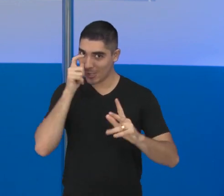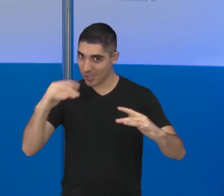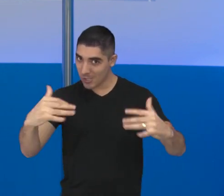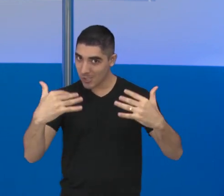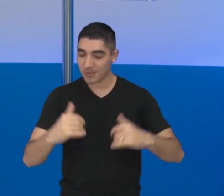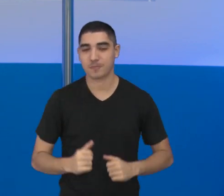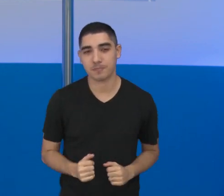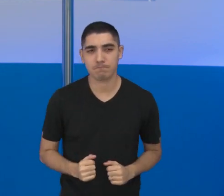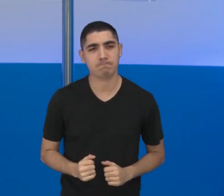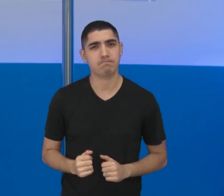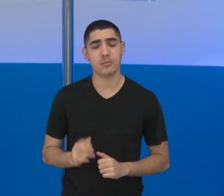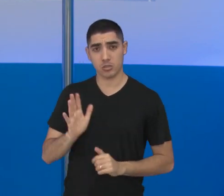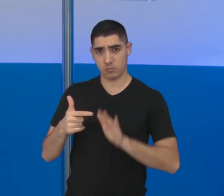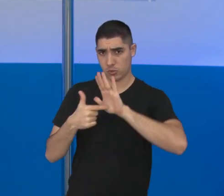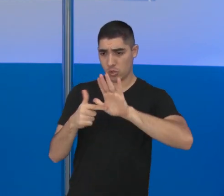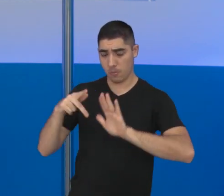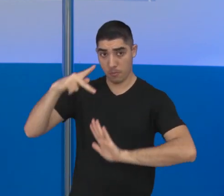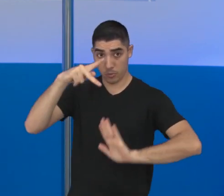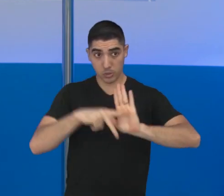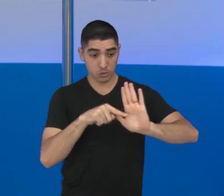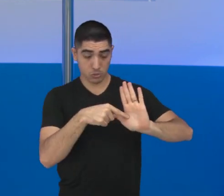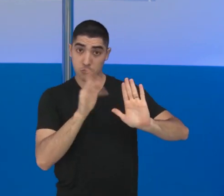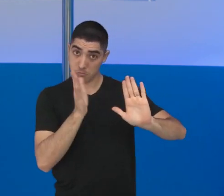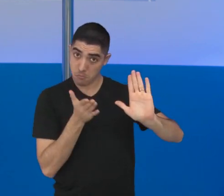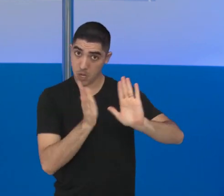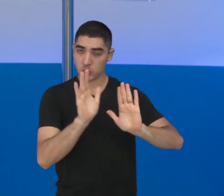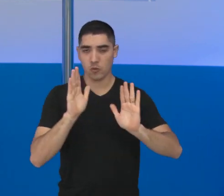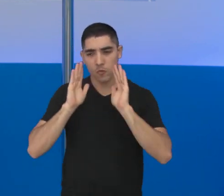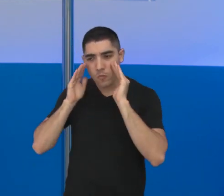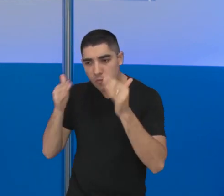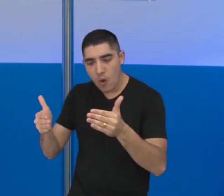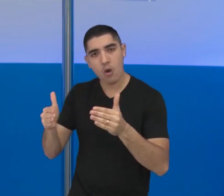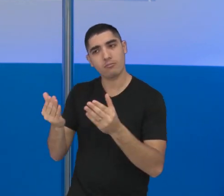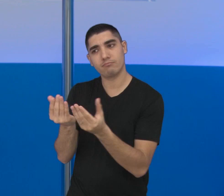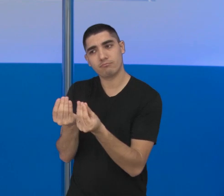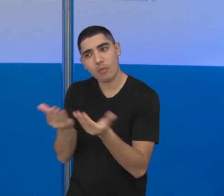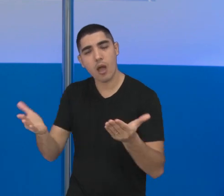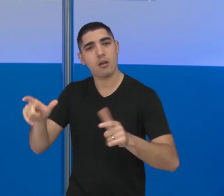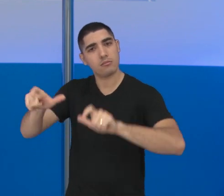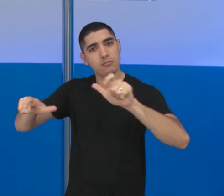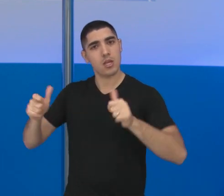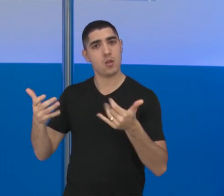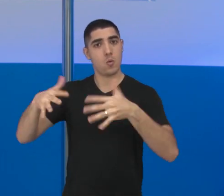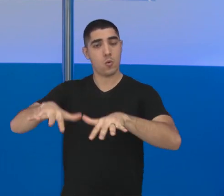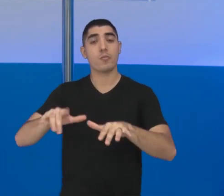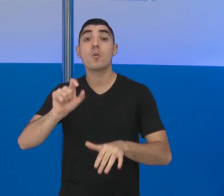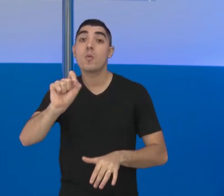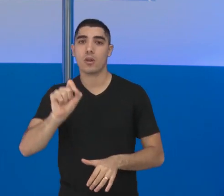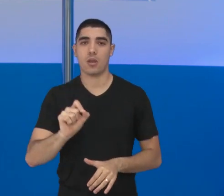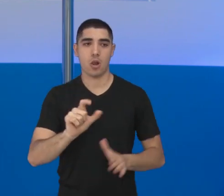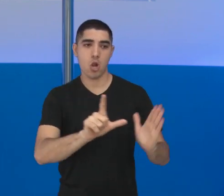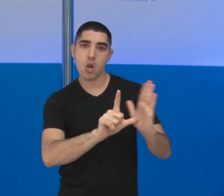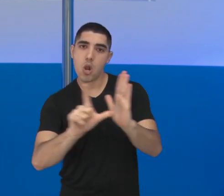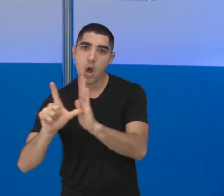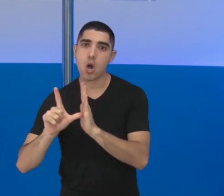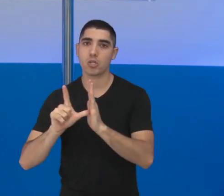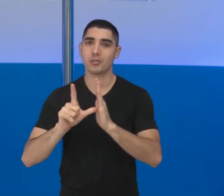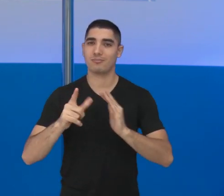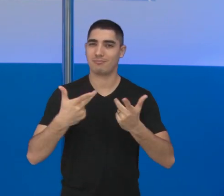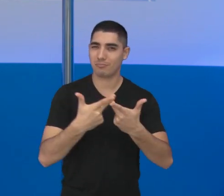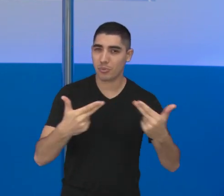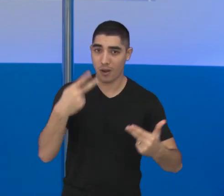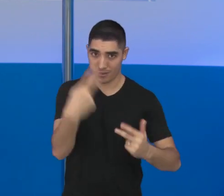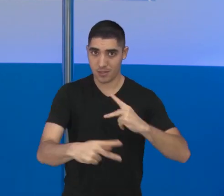gente. E como a gente falou, um projeto aprovado na Câmara com foco na inclusão vai incentivar os comércios de São José dos Campos